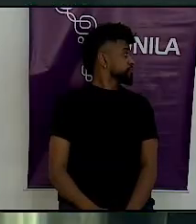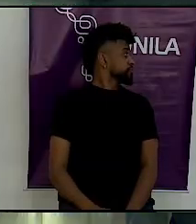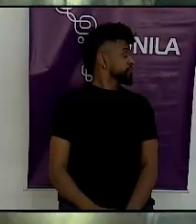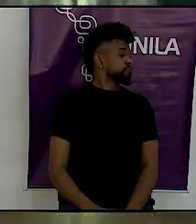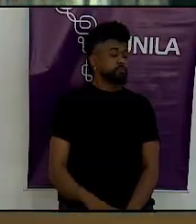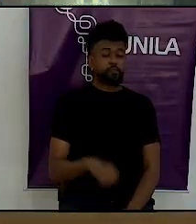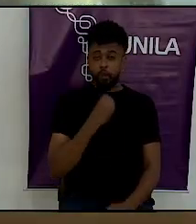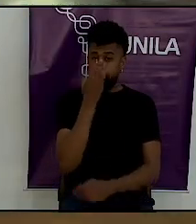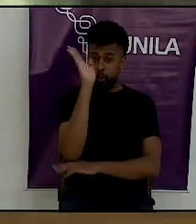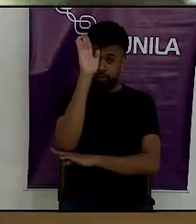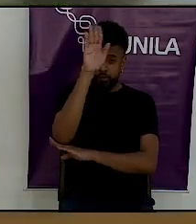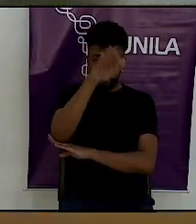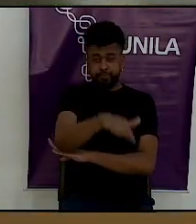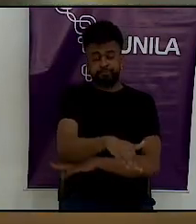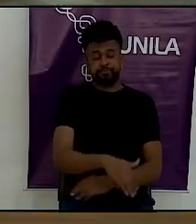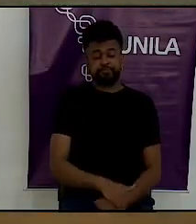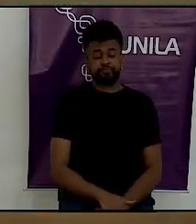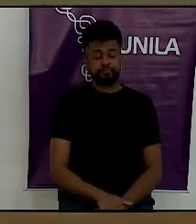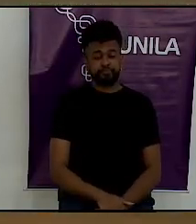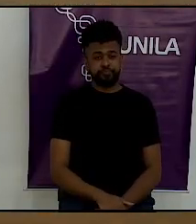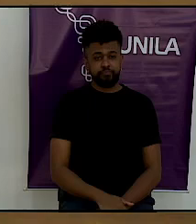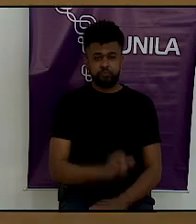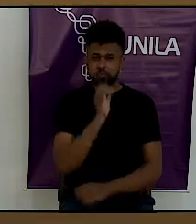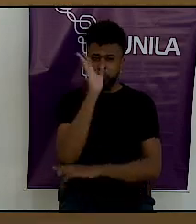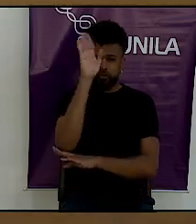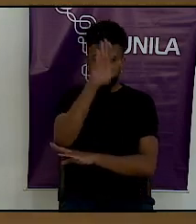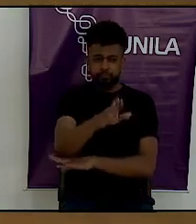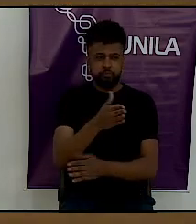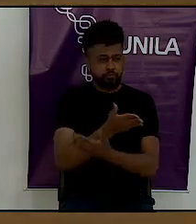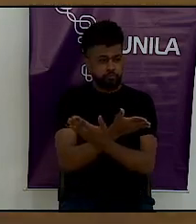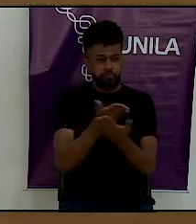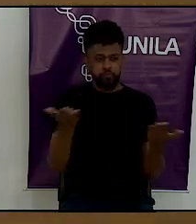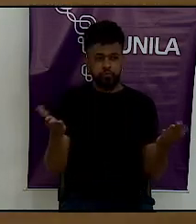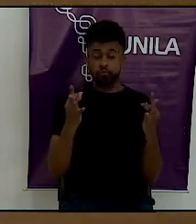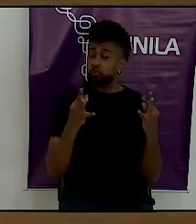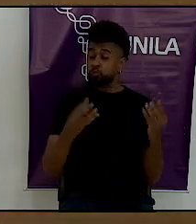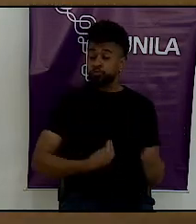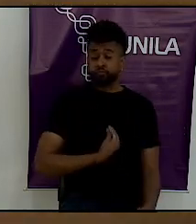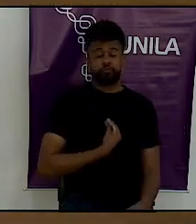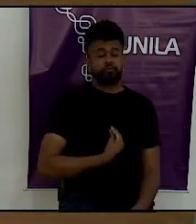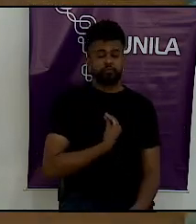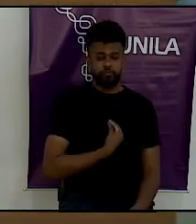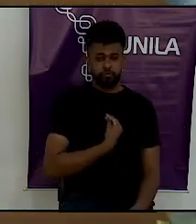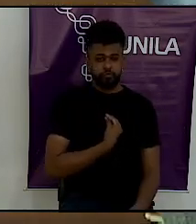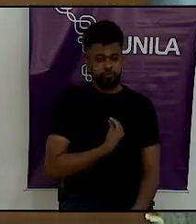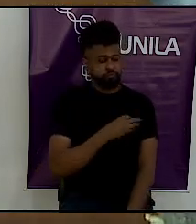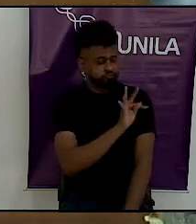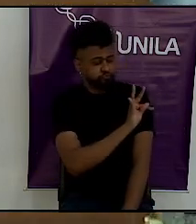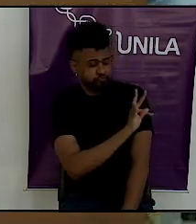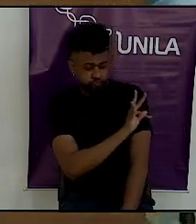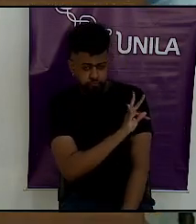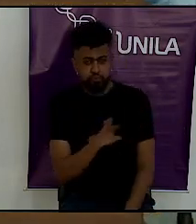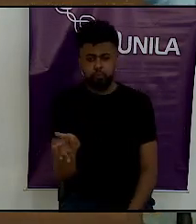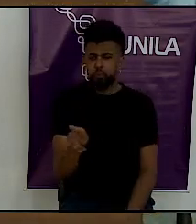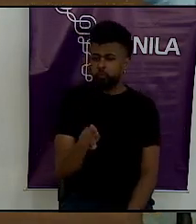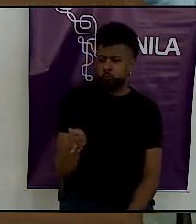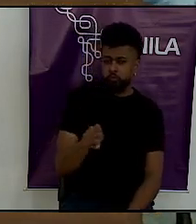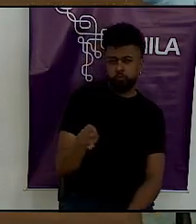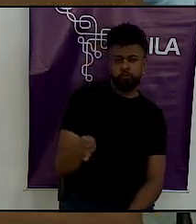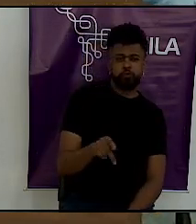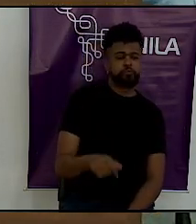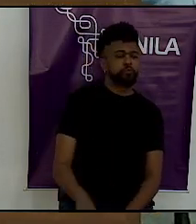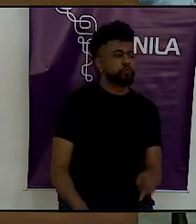Boa tarde. Boa tarde a todos os colegas presentes, servidores técnicos,